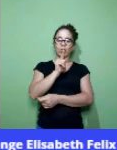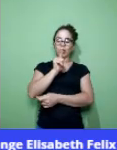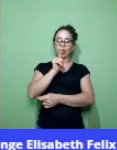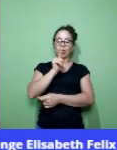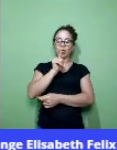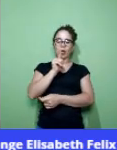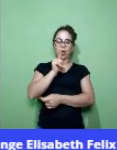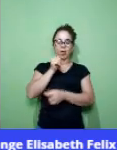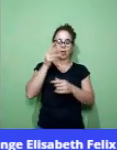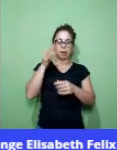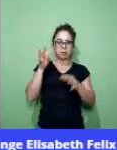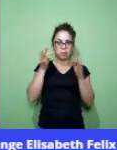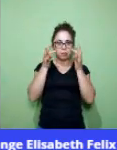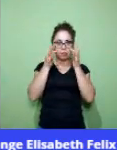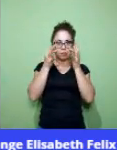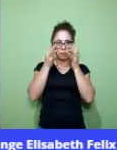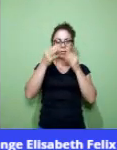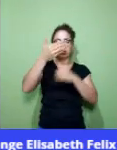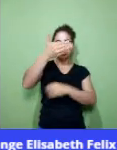posiciono bem no campo de visão,